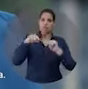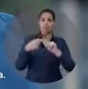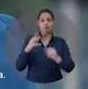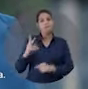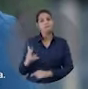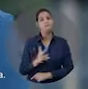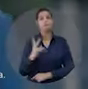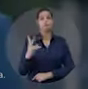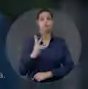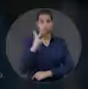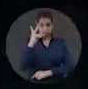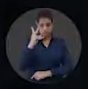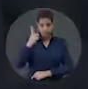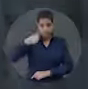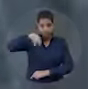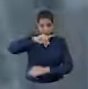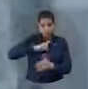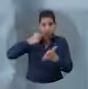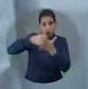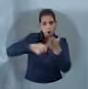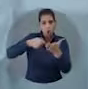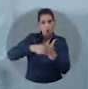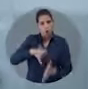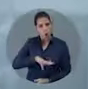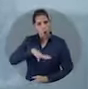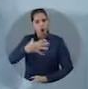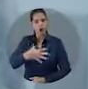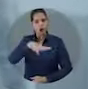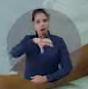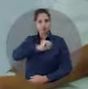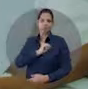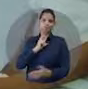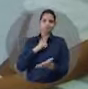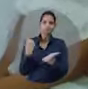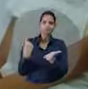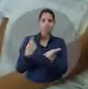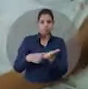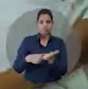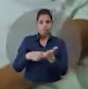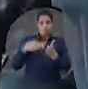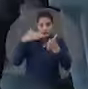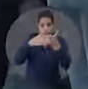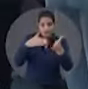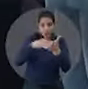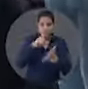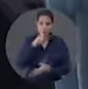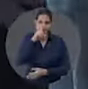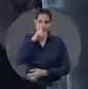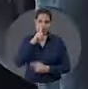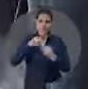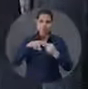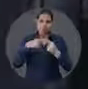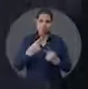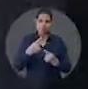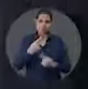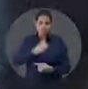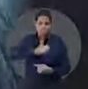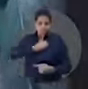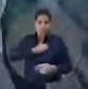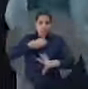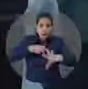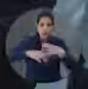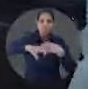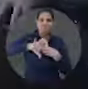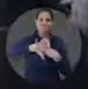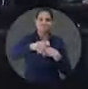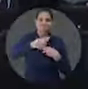uma missão tão valorosa. Eles lutam com coragem, amor e compromisso. Enfrentam o perigo e muitas vezes dão a própria